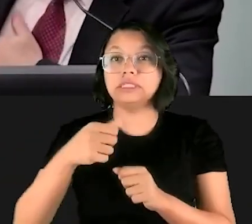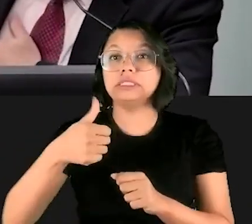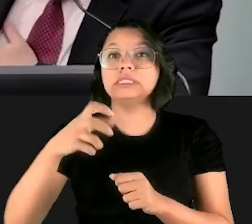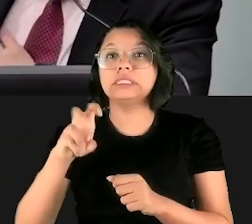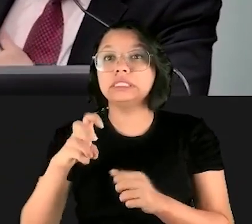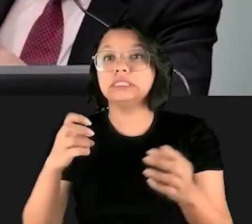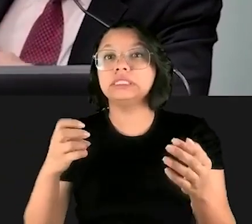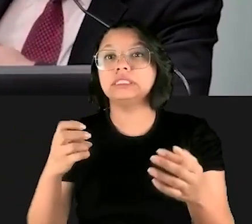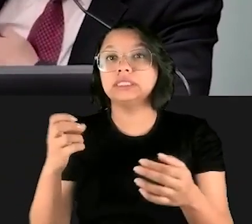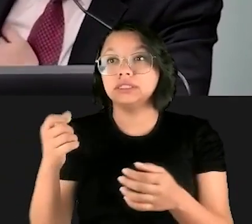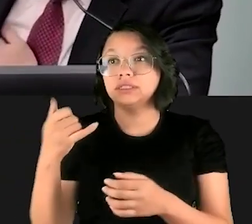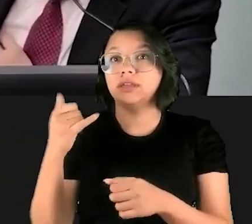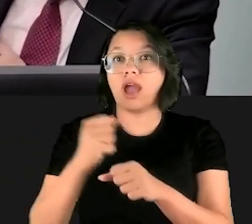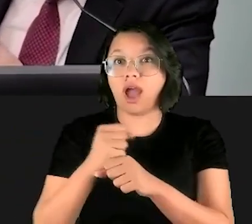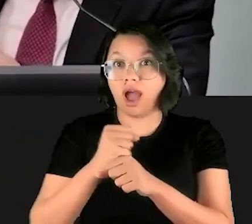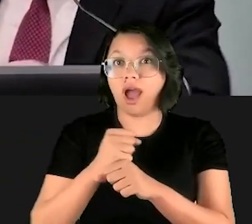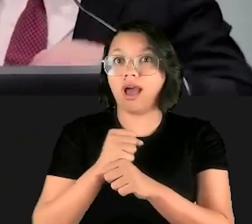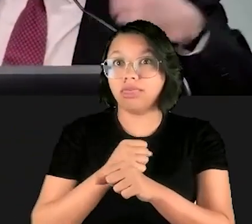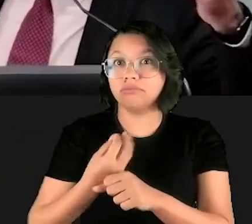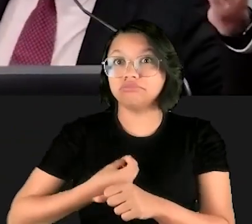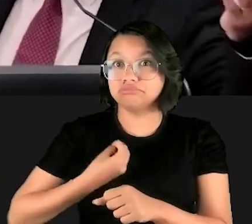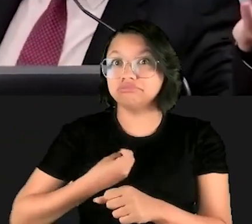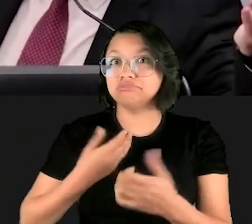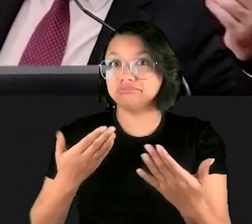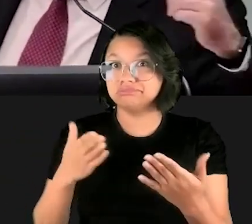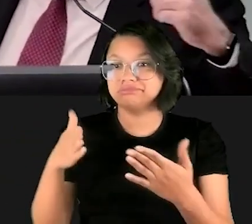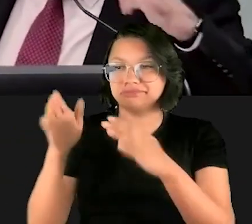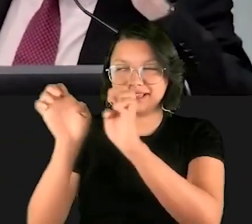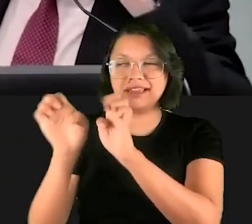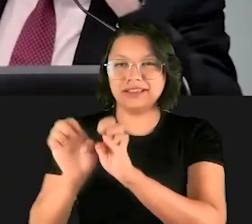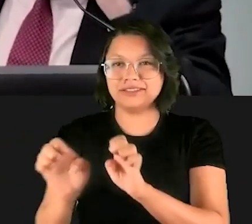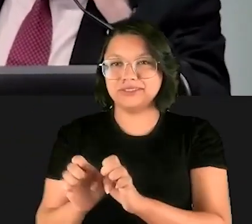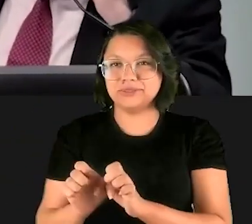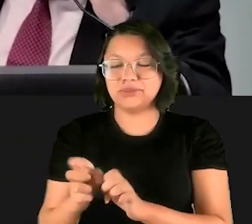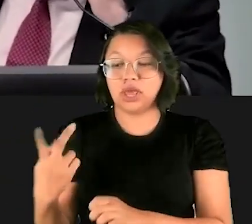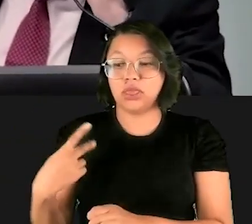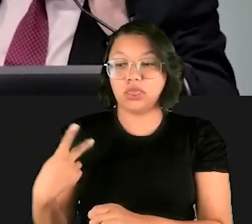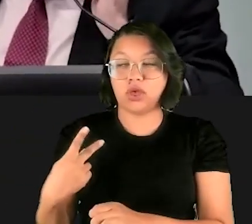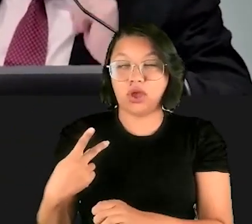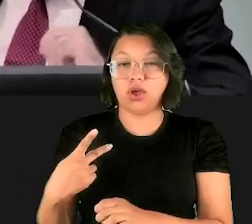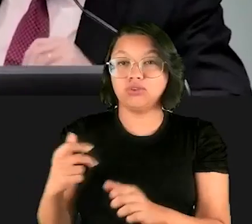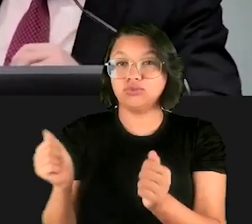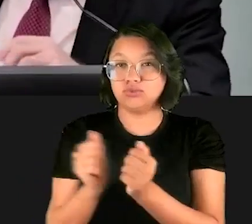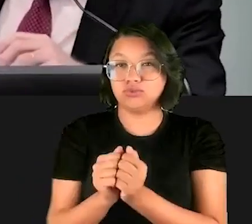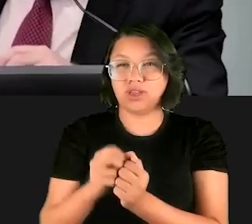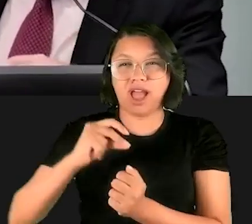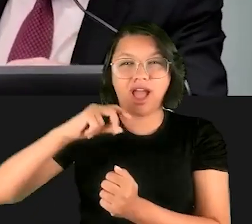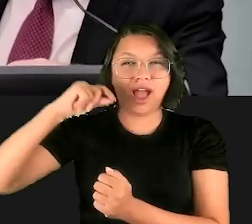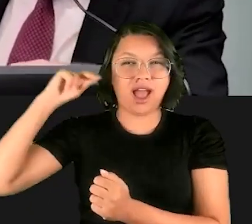anos esse ano, eu tenho felicidade de estar lá, e a Joyce também, viu? Nós estamos lá desde o primeiro dia, né, Joyce?